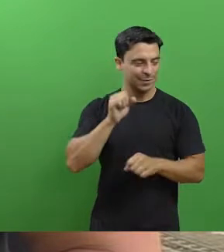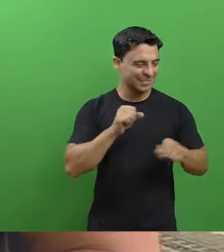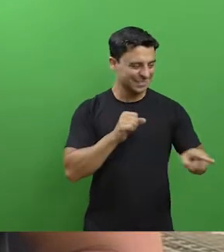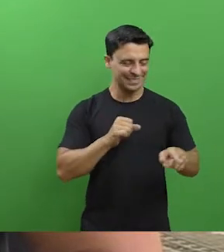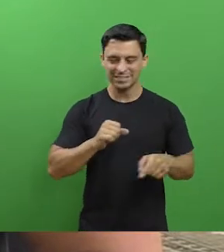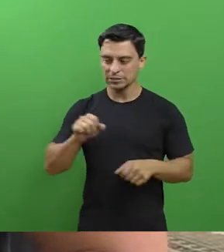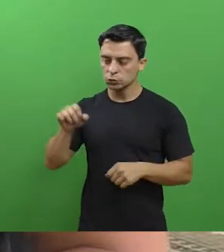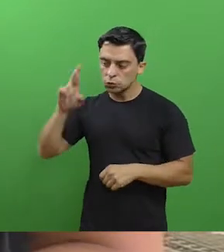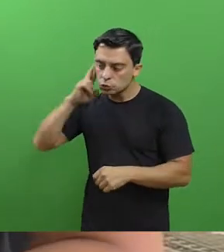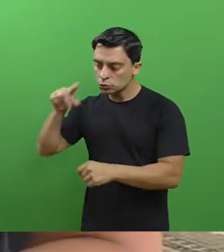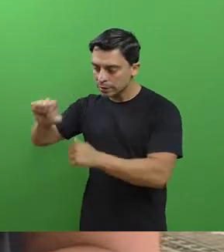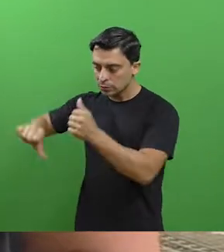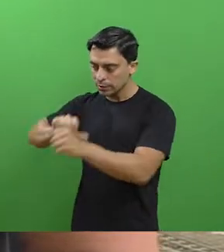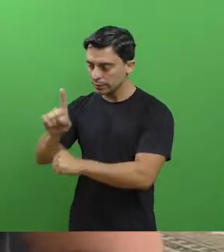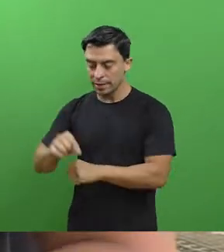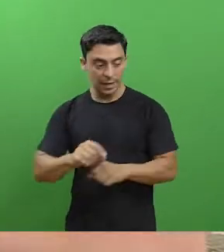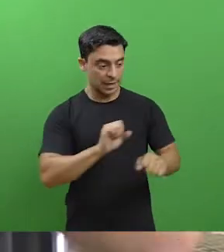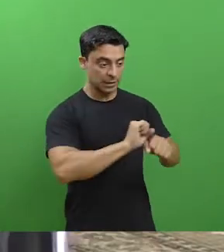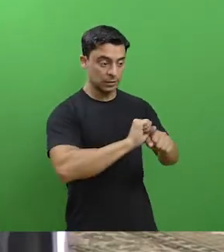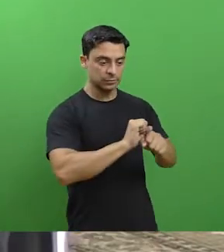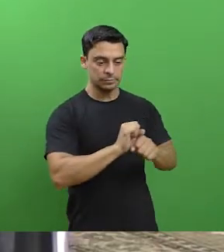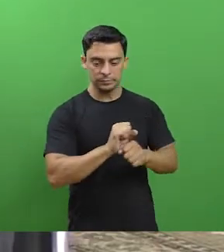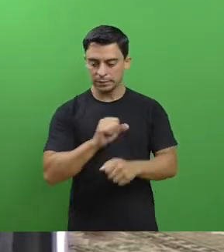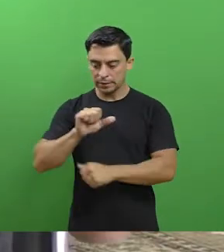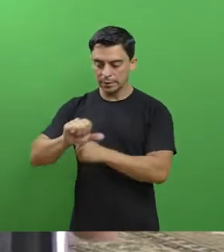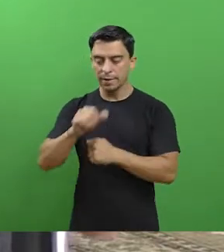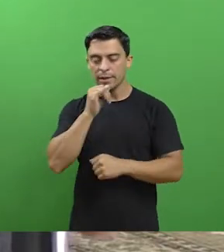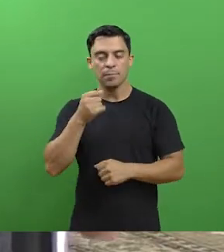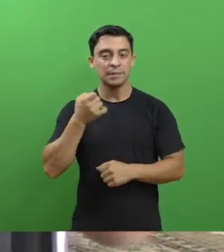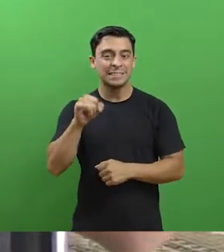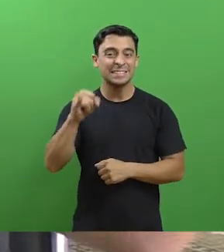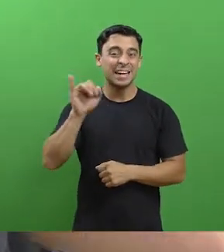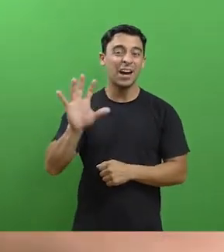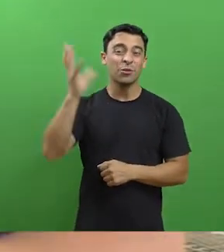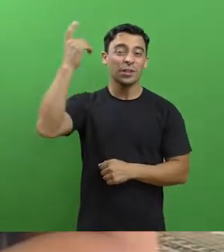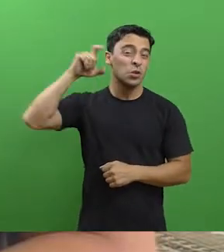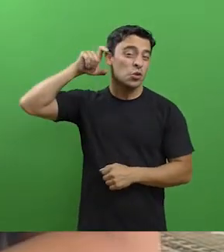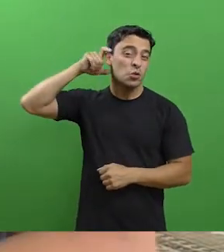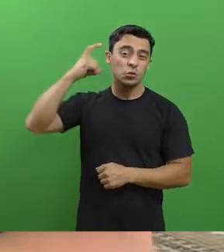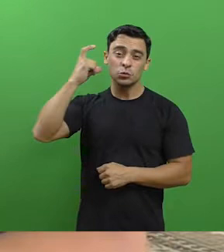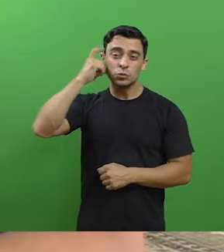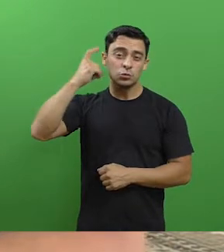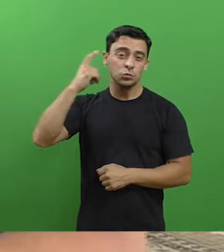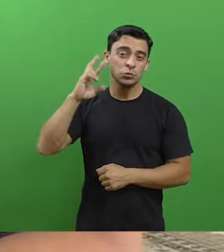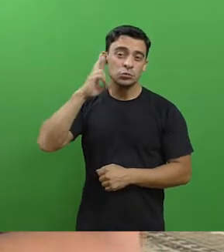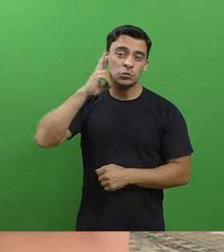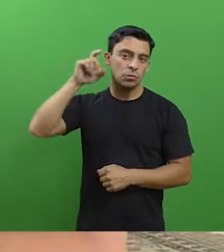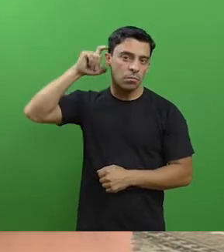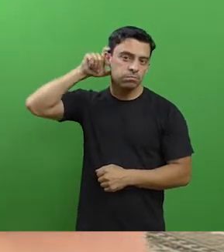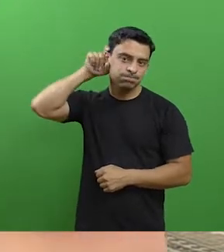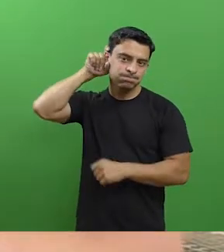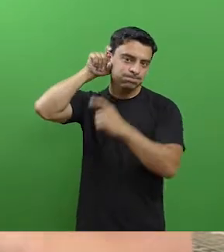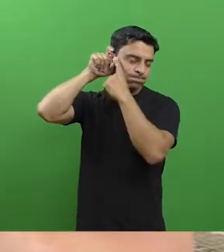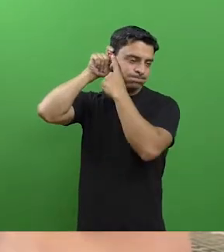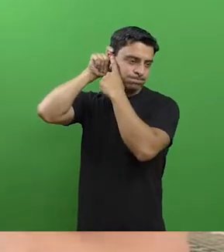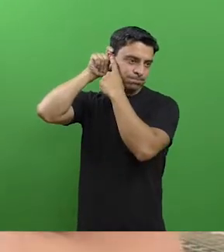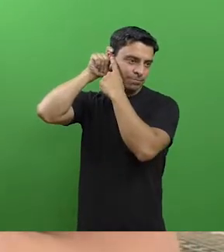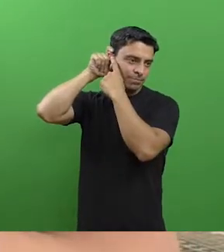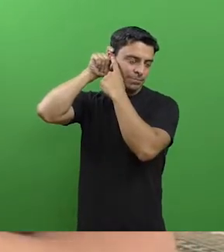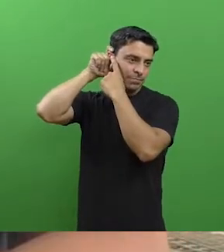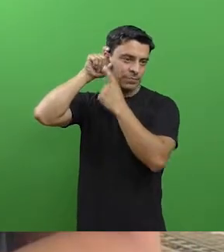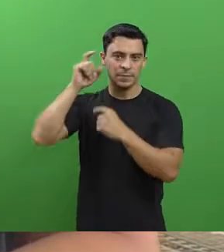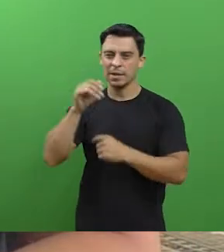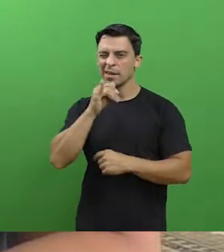né? Se ele usar o aparelho auditivo, mas o aparelho auditivo para surdo, que são daqueles que eu falei, 10 milhões de